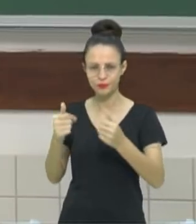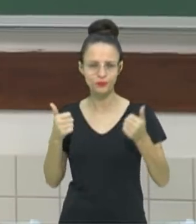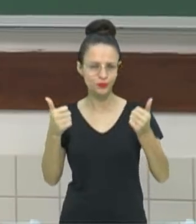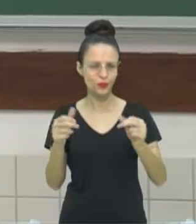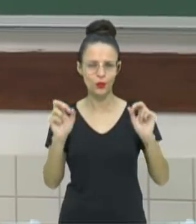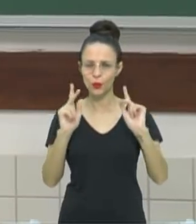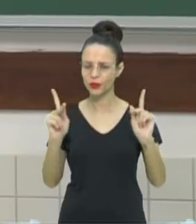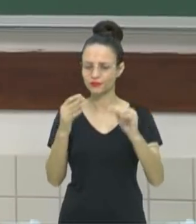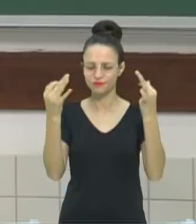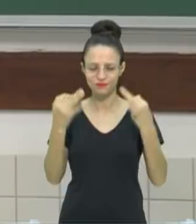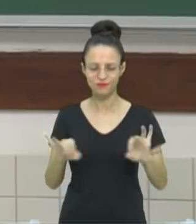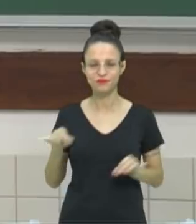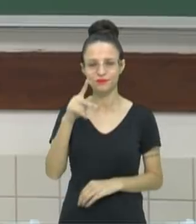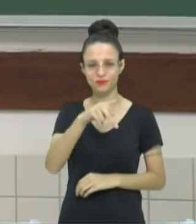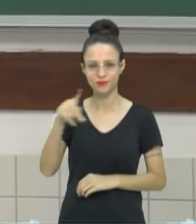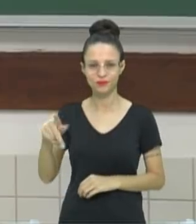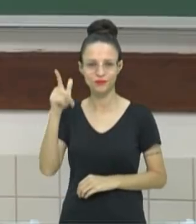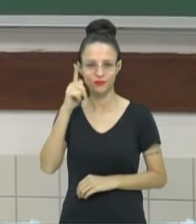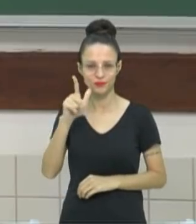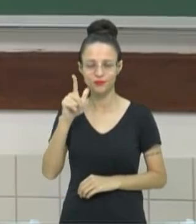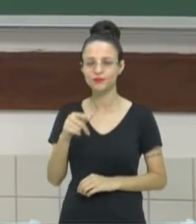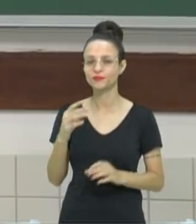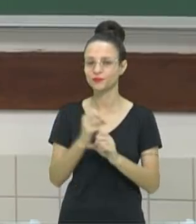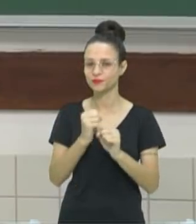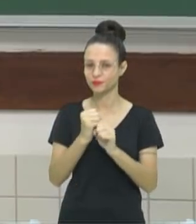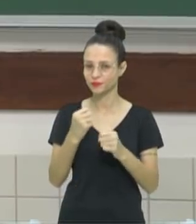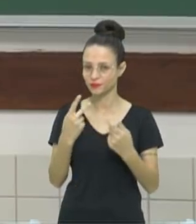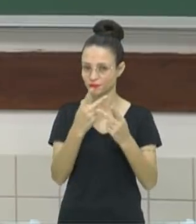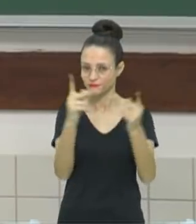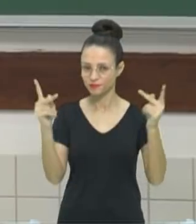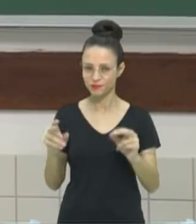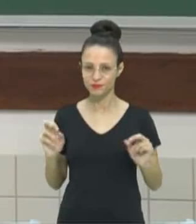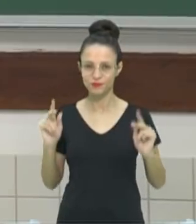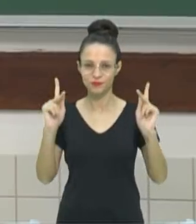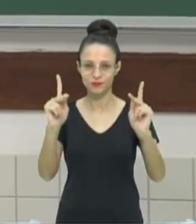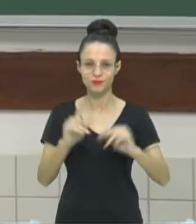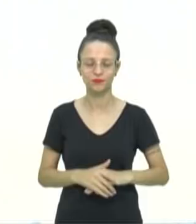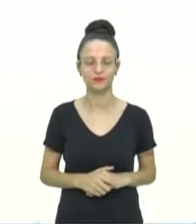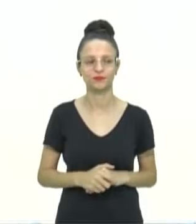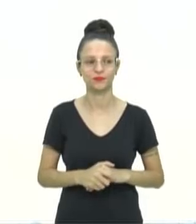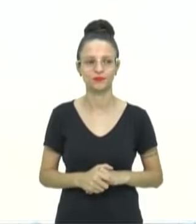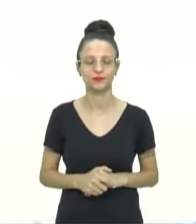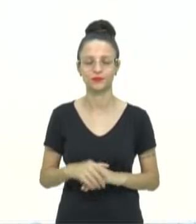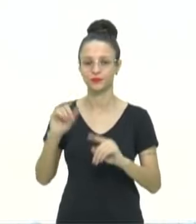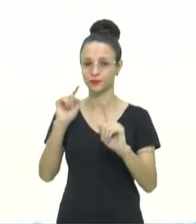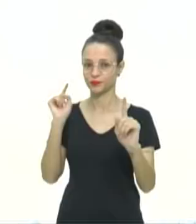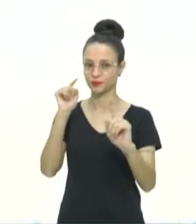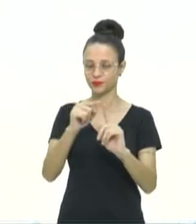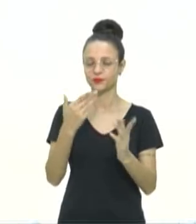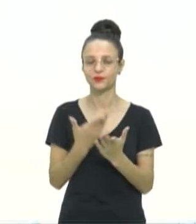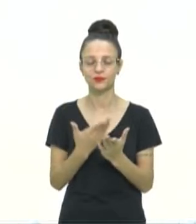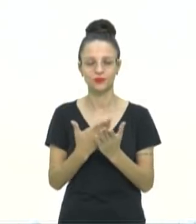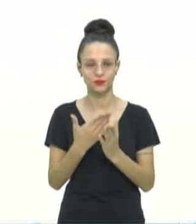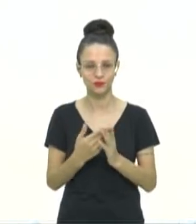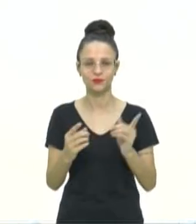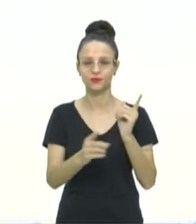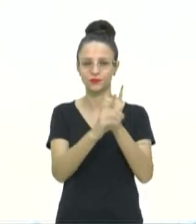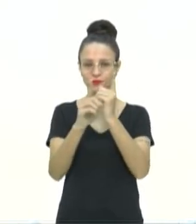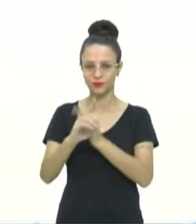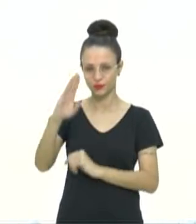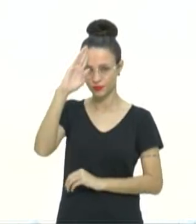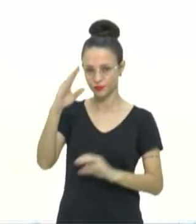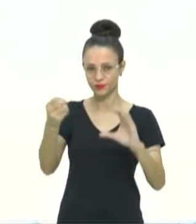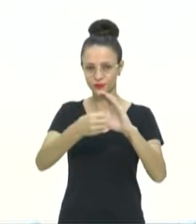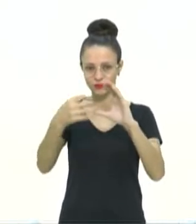certo ali para que o professor consiga te acompanhar, ok? Então vamos lá para o objetivo da nossa aula ali: identificar as principais